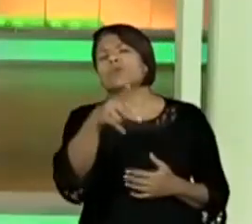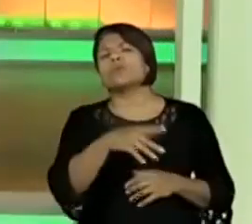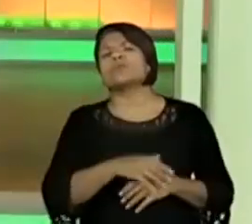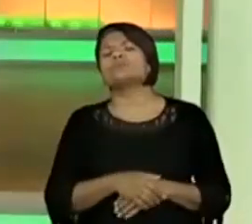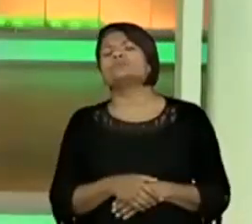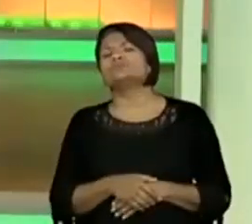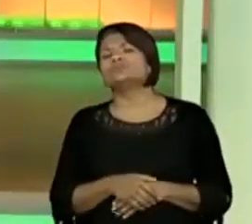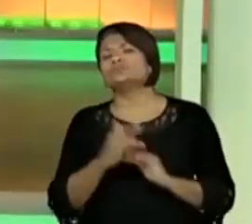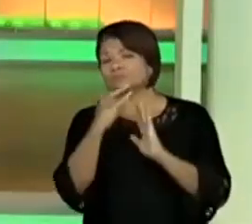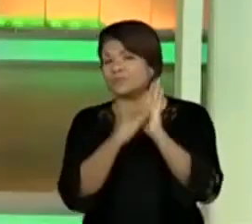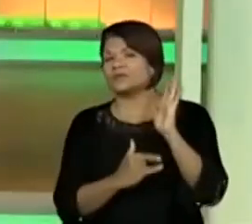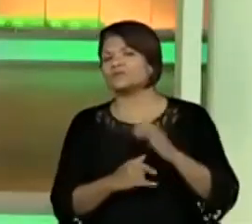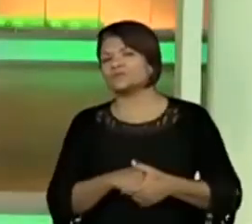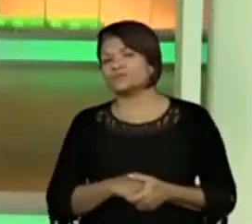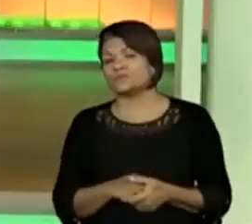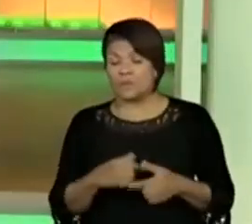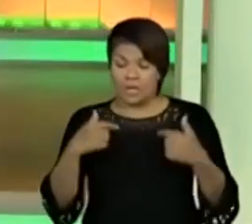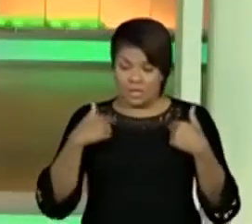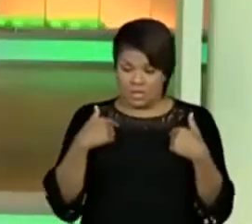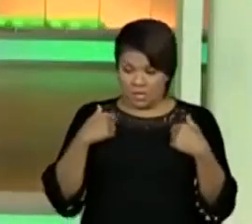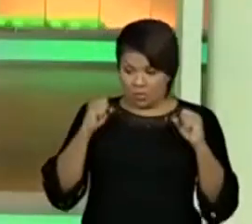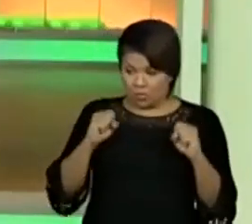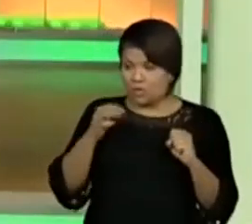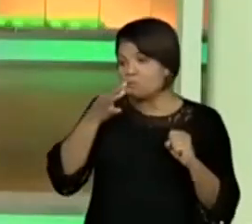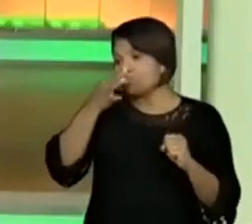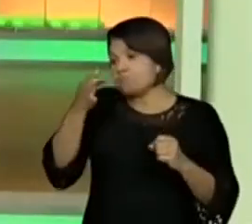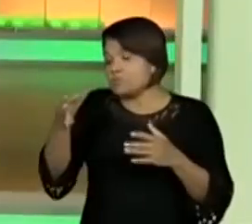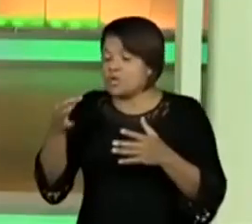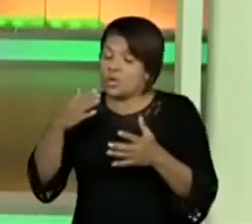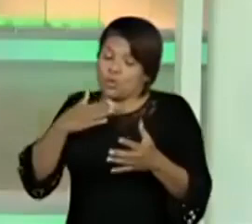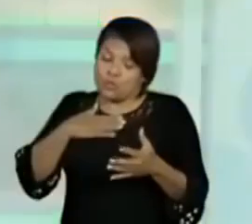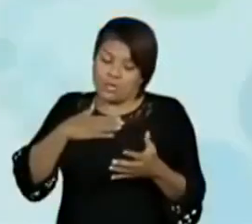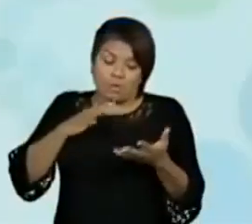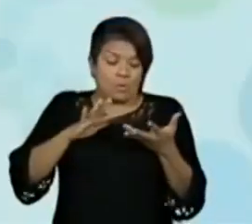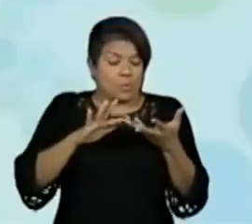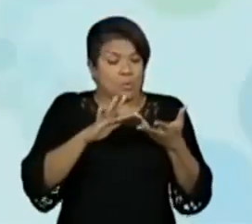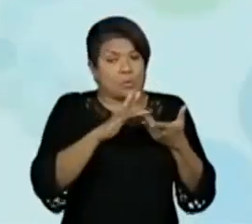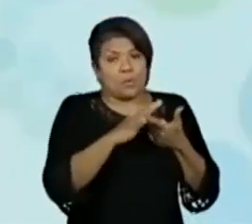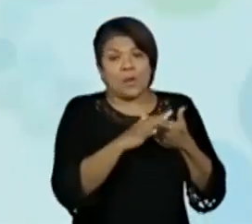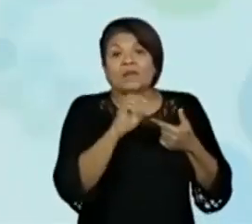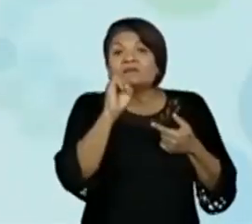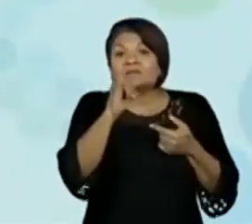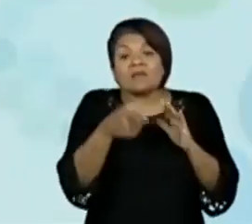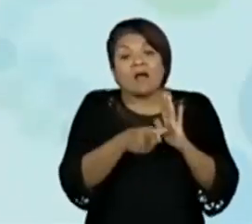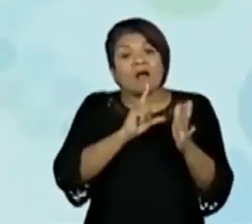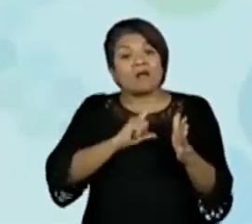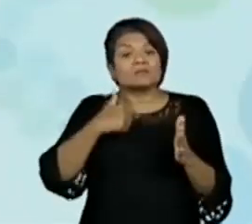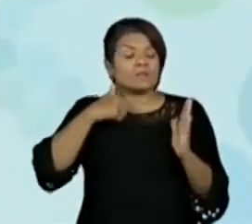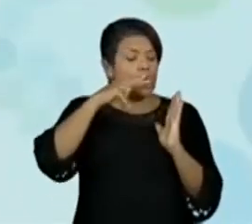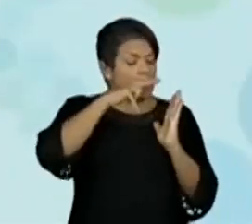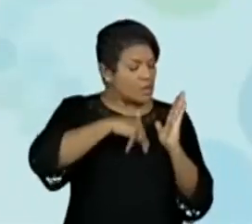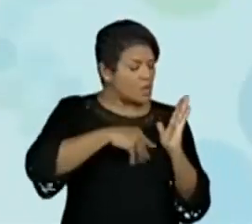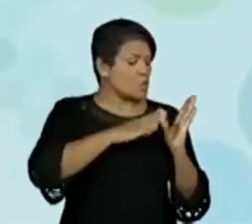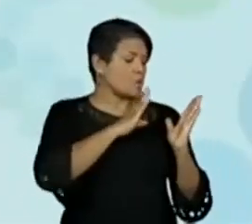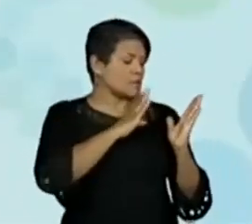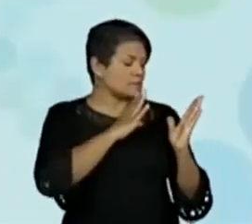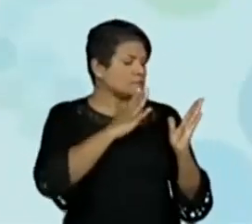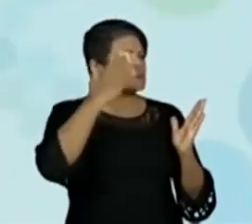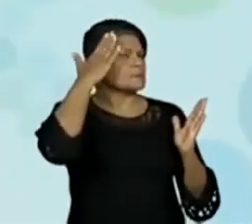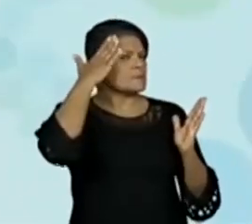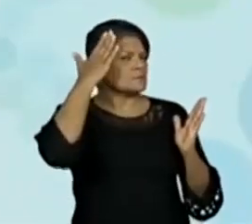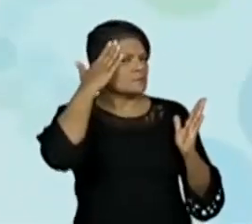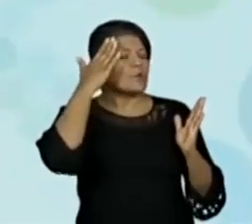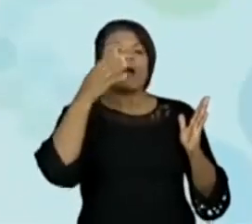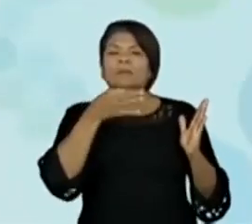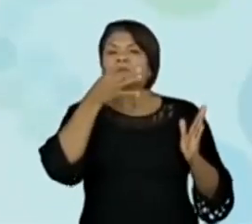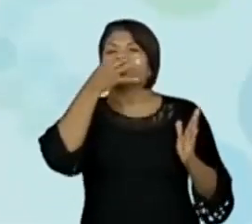sobre isso? E eu só posso opinar por algo quando eu tenho a informação, quando eu tenho o que aquilo significa e eu